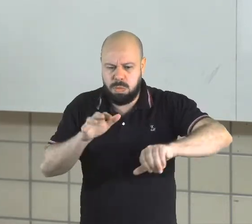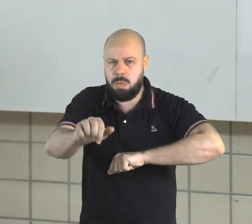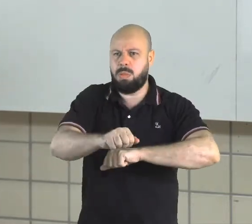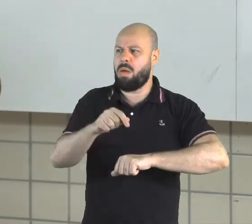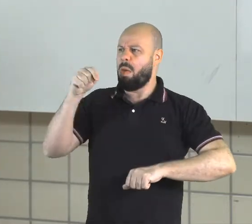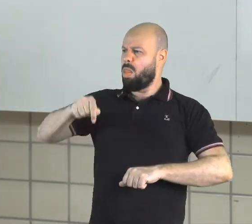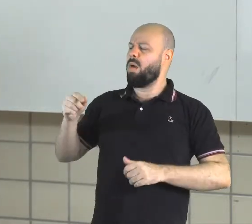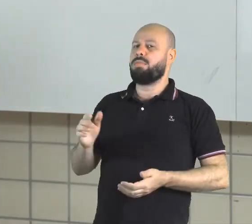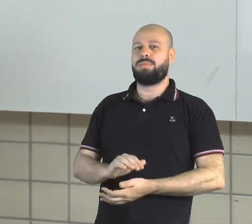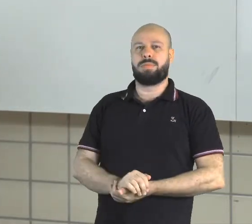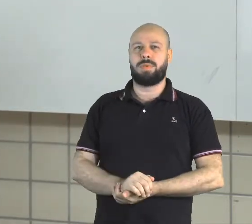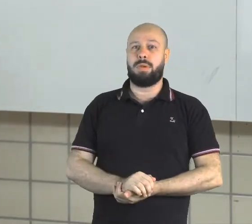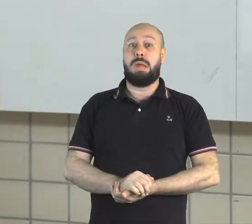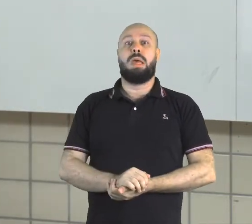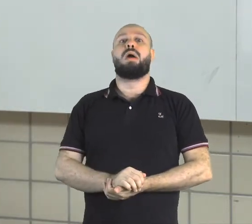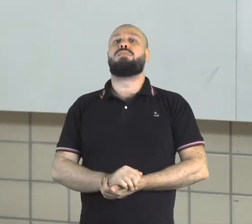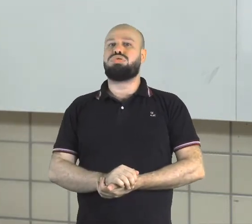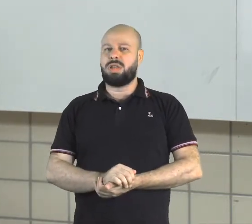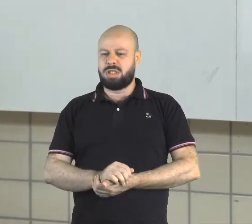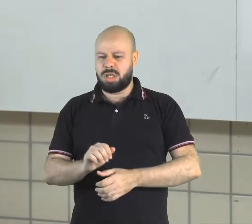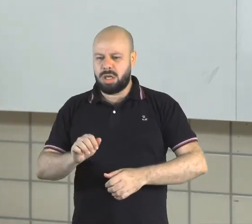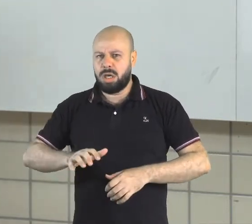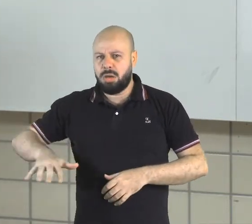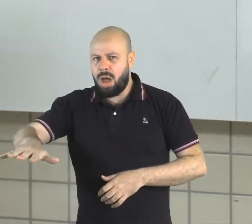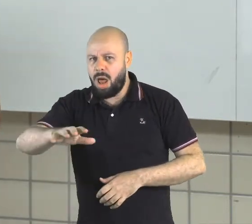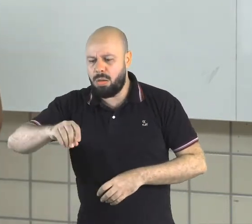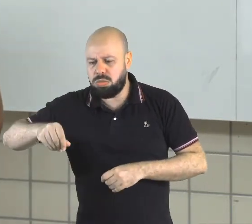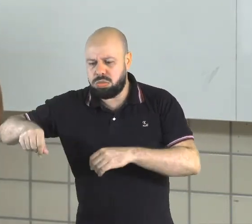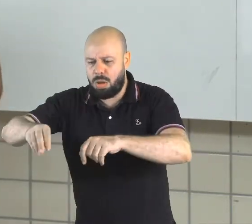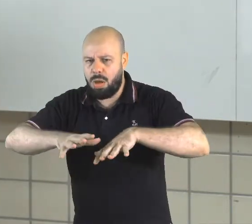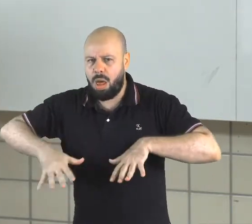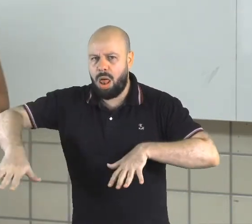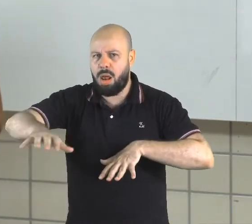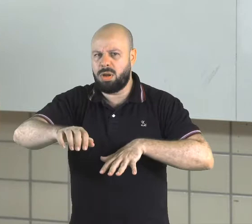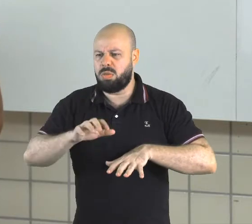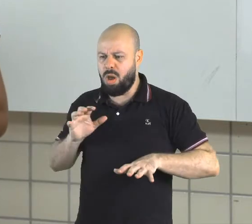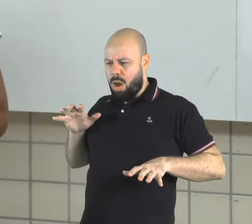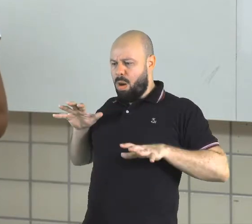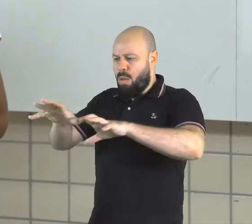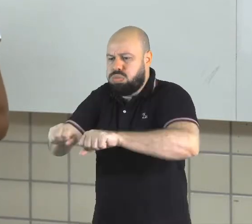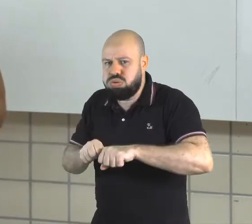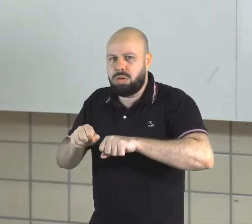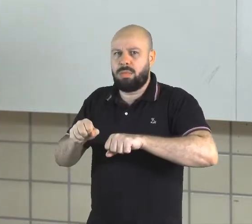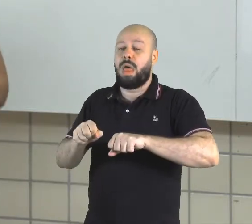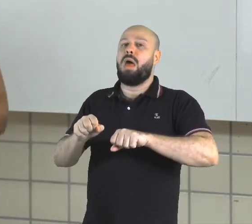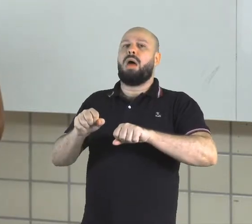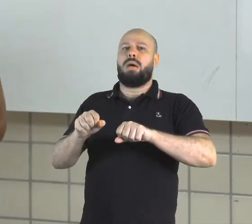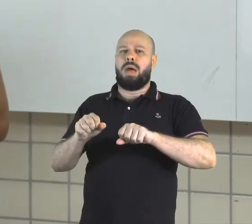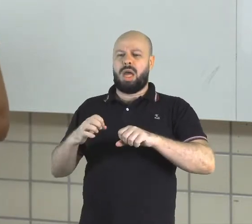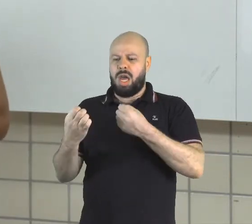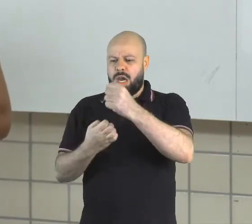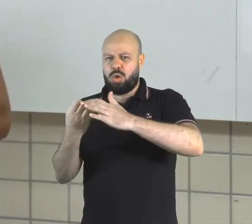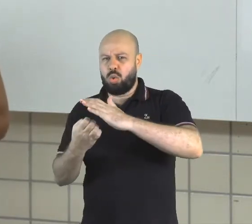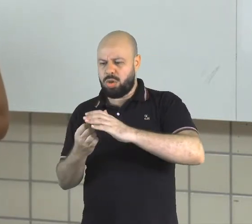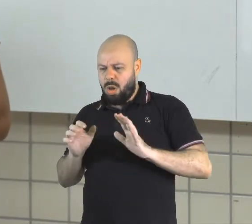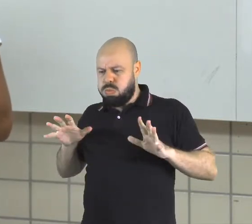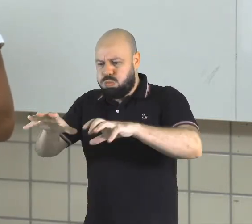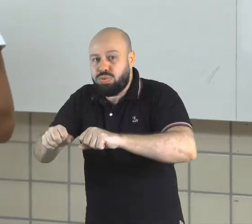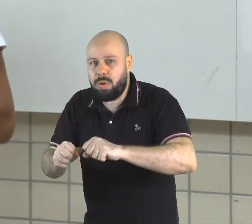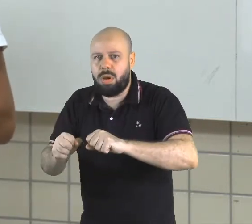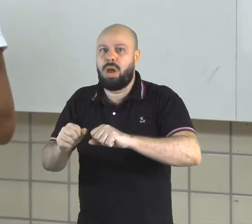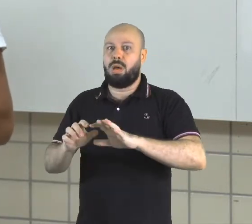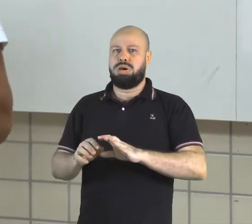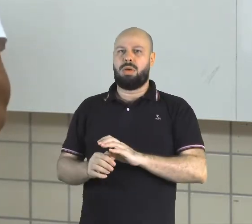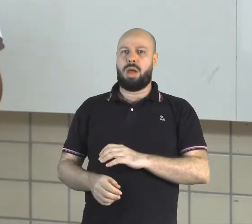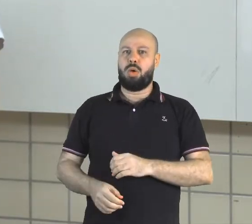terras, o cara falou que ia tomar as indústrias, o exército não aguentou. 1º de abril de